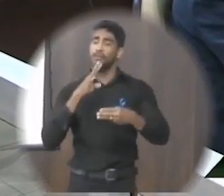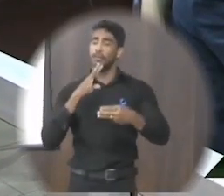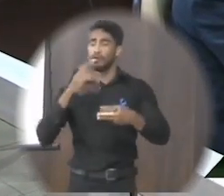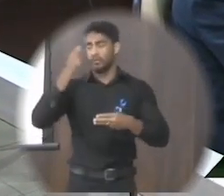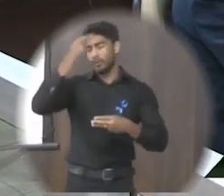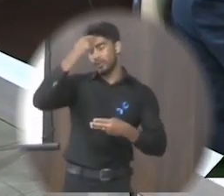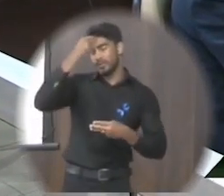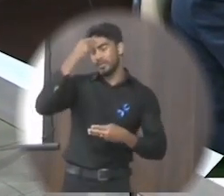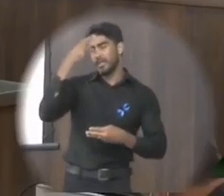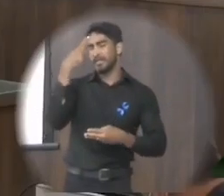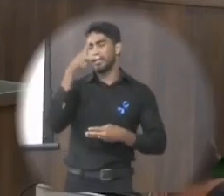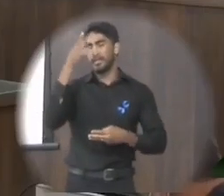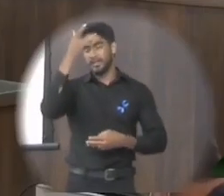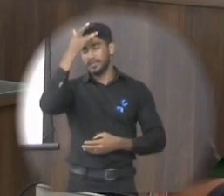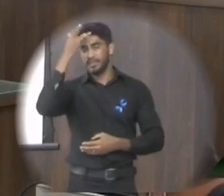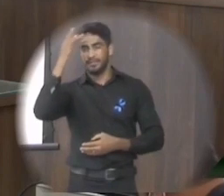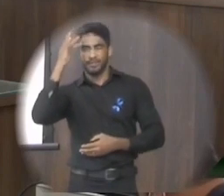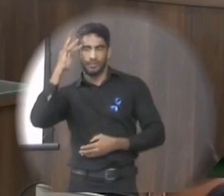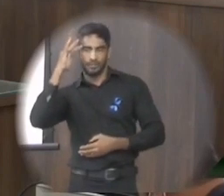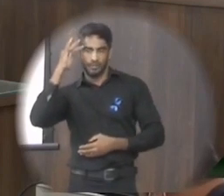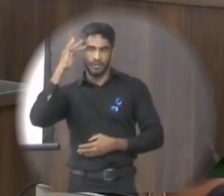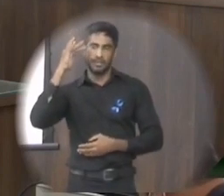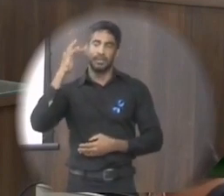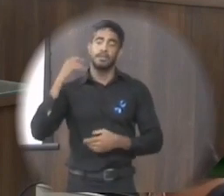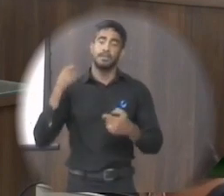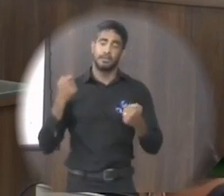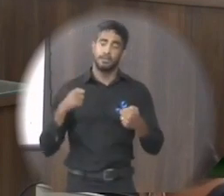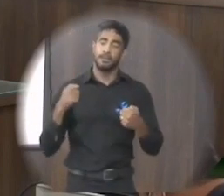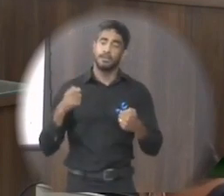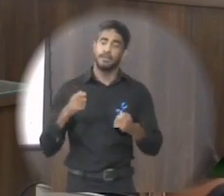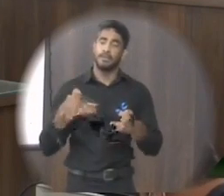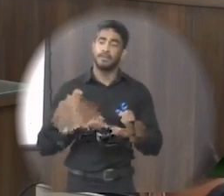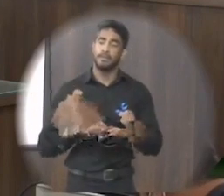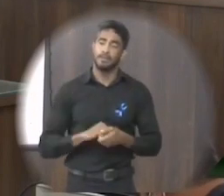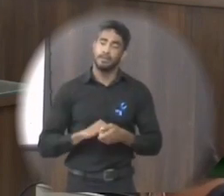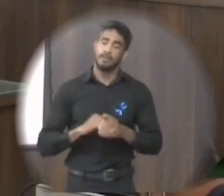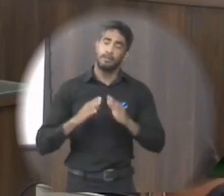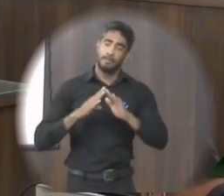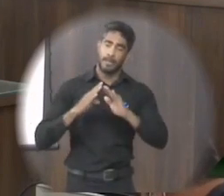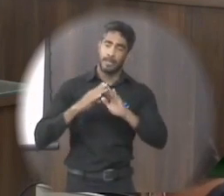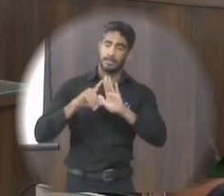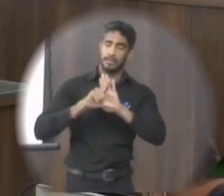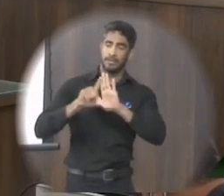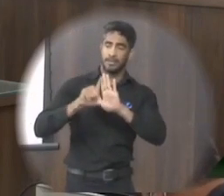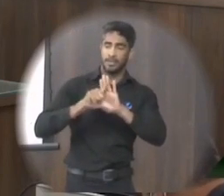indicados o reconhecimento e da justa homenagem prestada por esta Casa Legislativa.